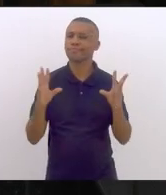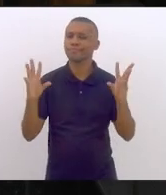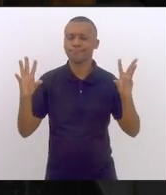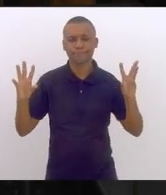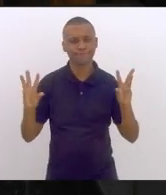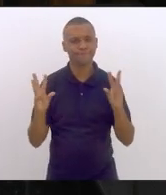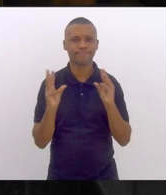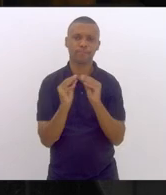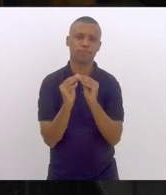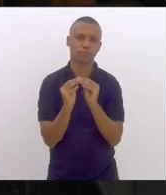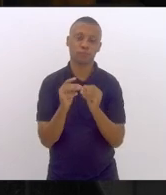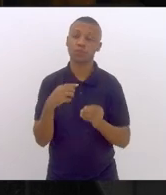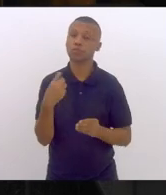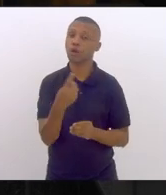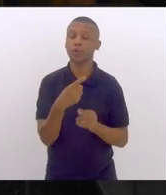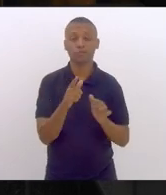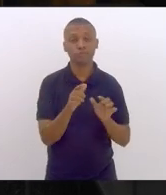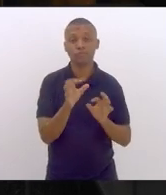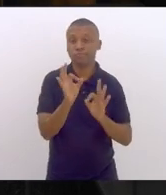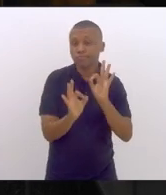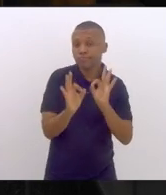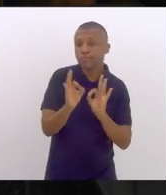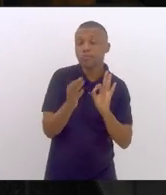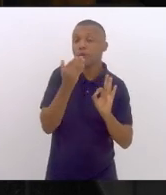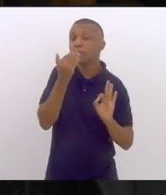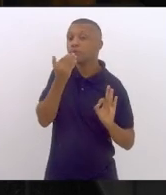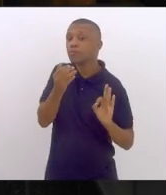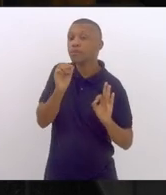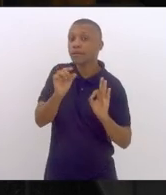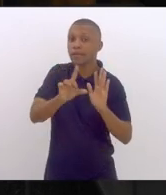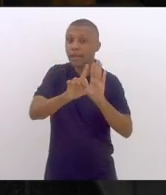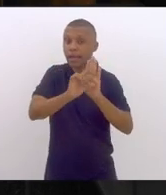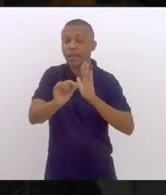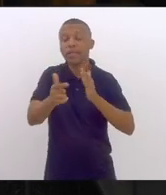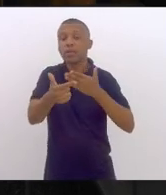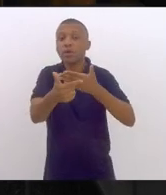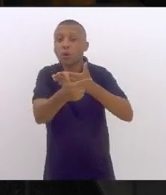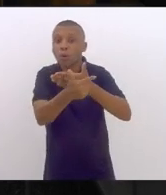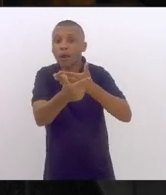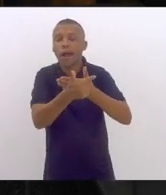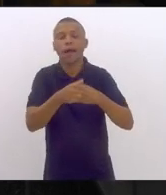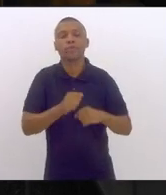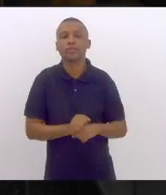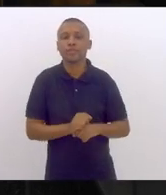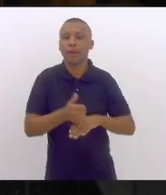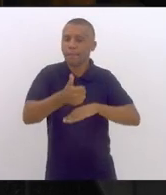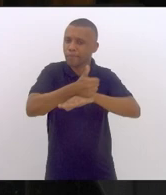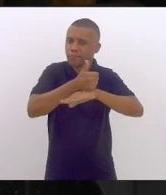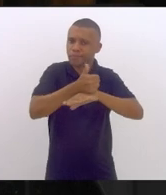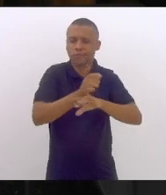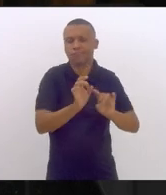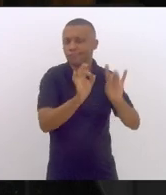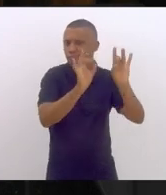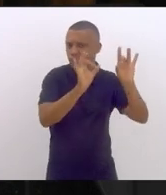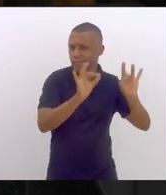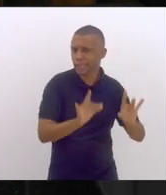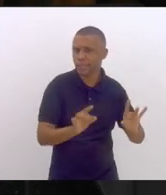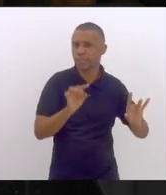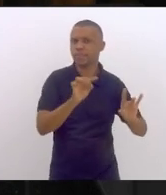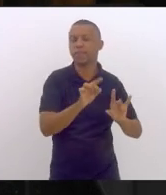senhor presidente que a lei do cargo de especialista em Previdência Social